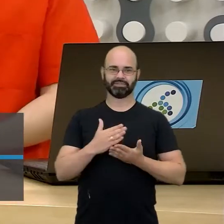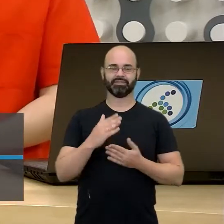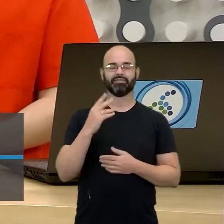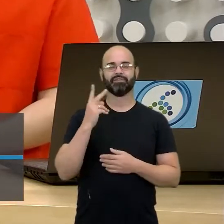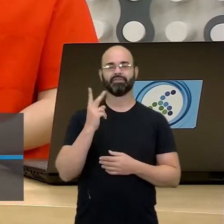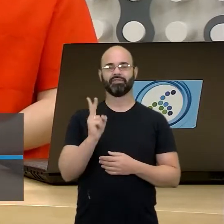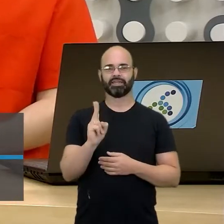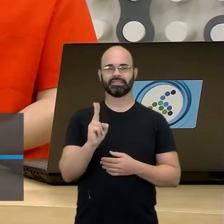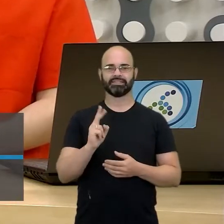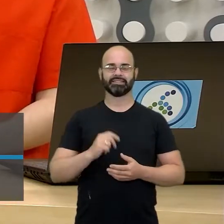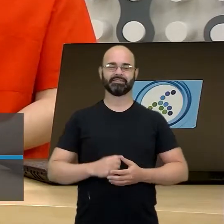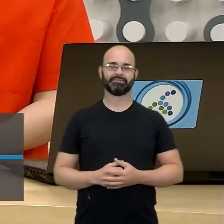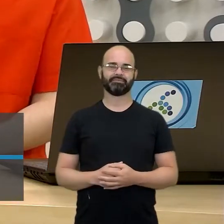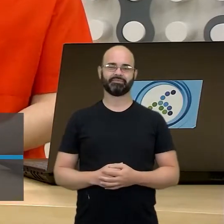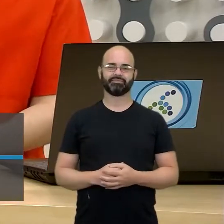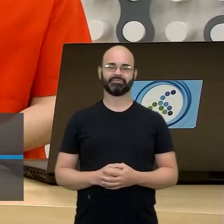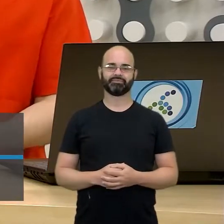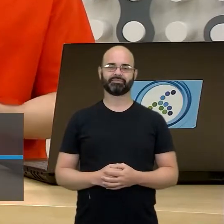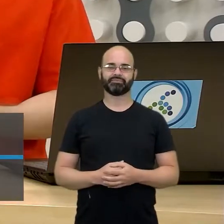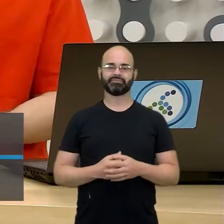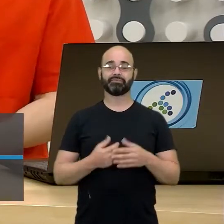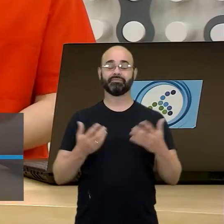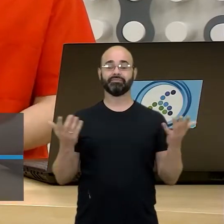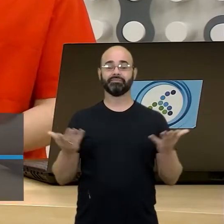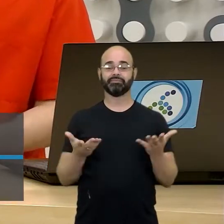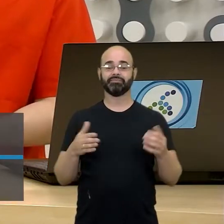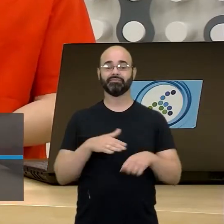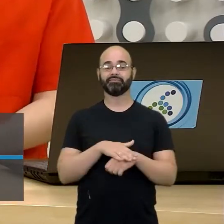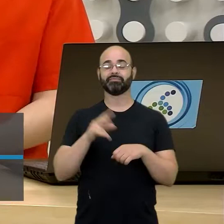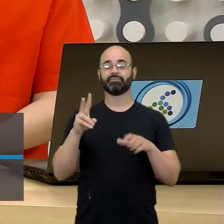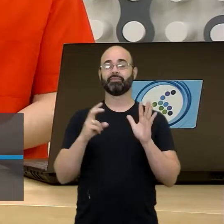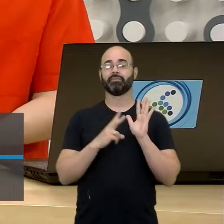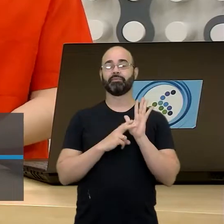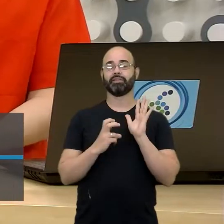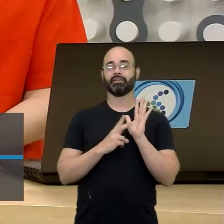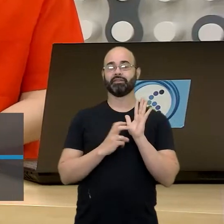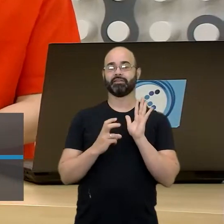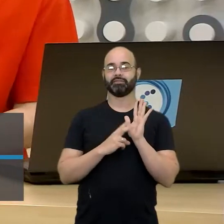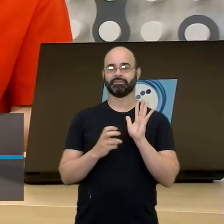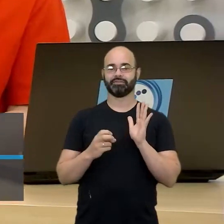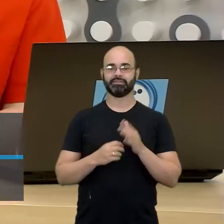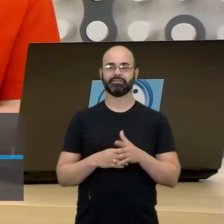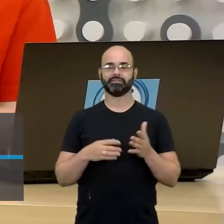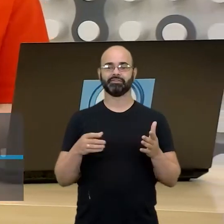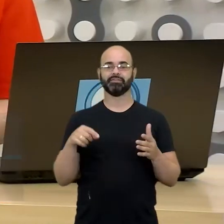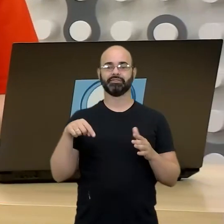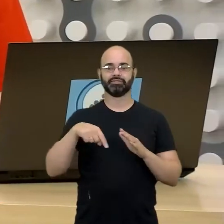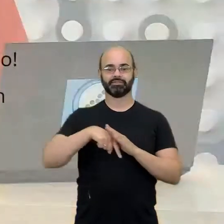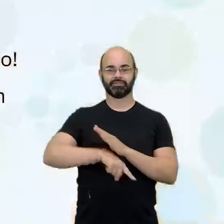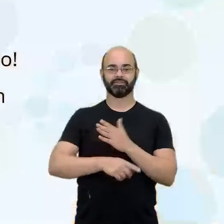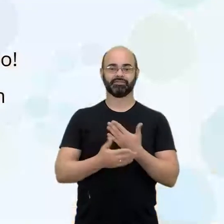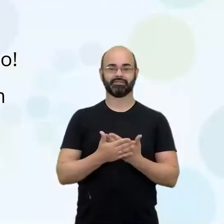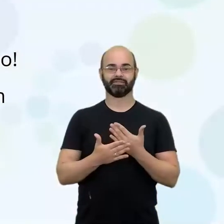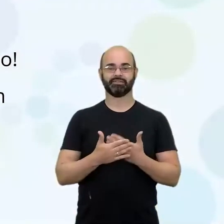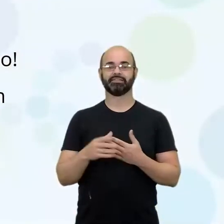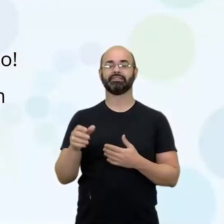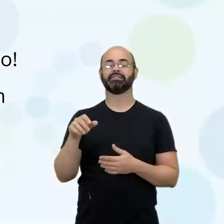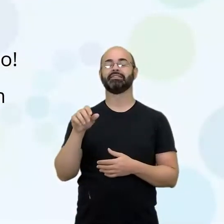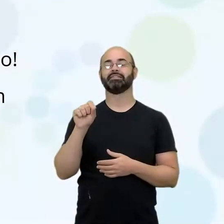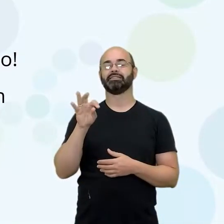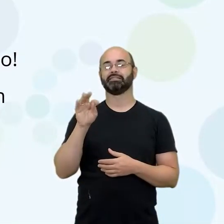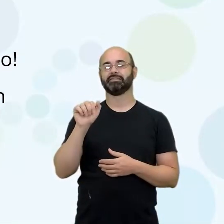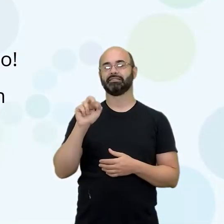continuar falando do glossário, né? O nosso itinerário aí é o nosso aprofundamento, é Start, hora do desafio, na